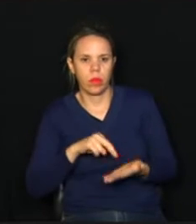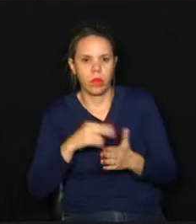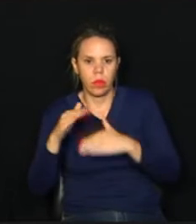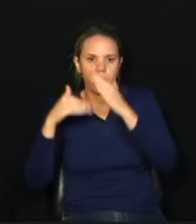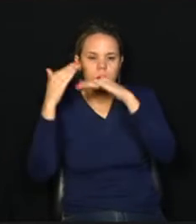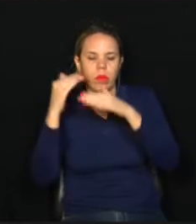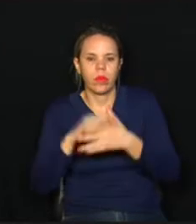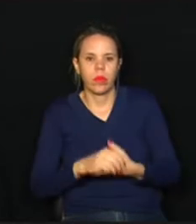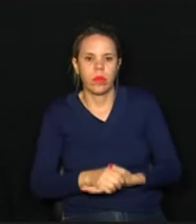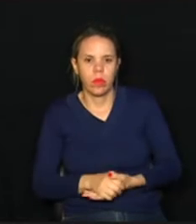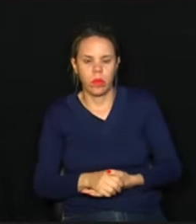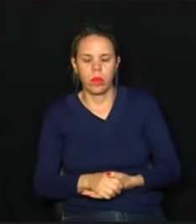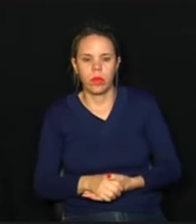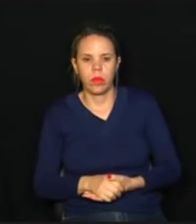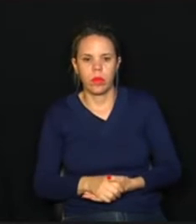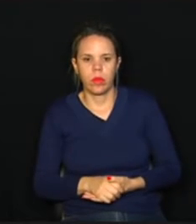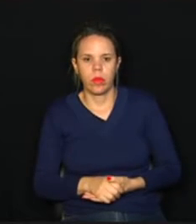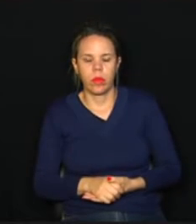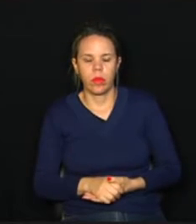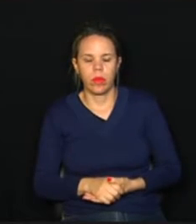desenvolver